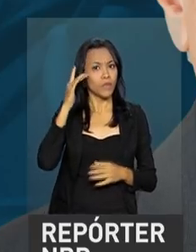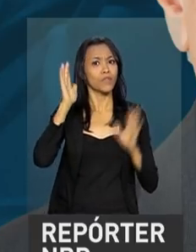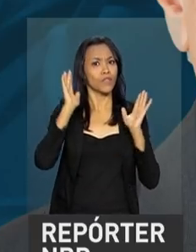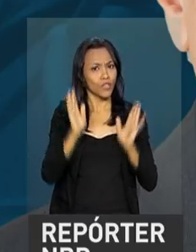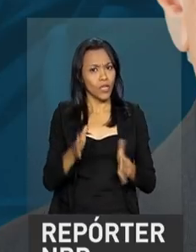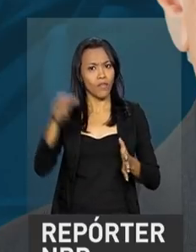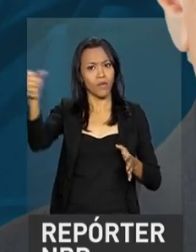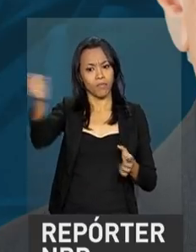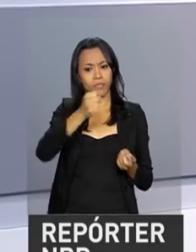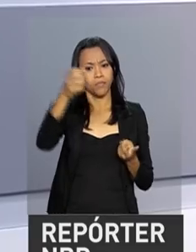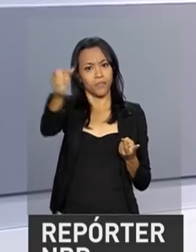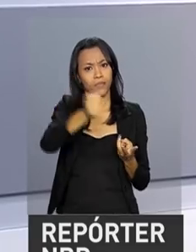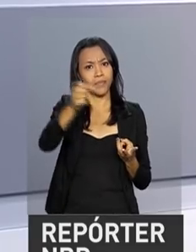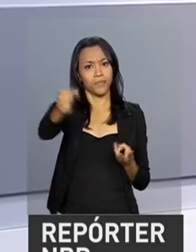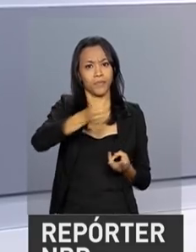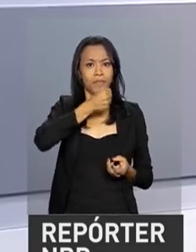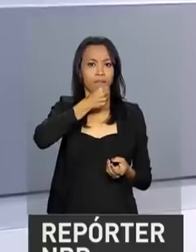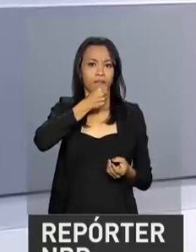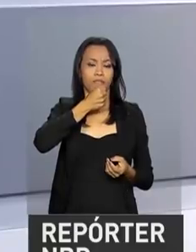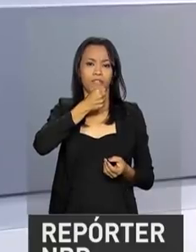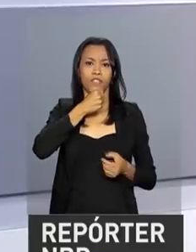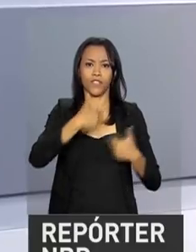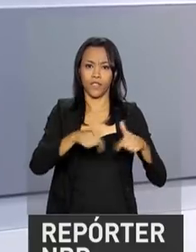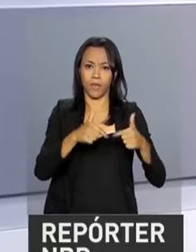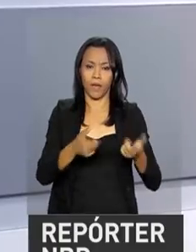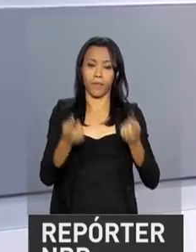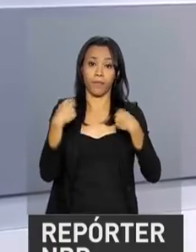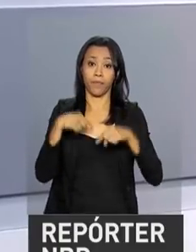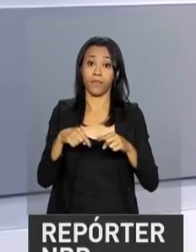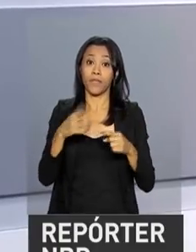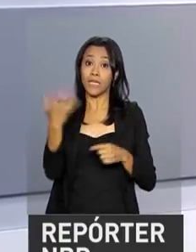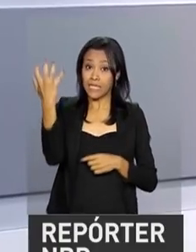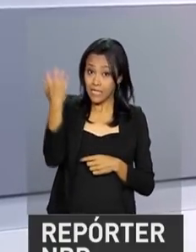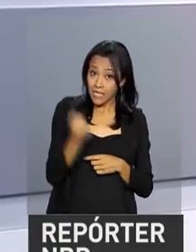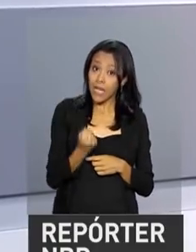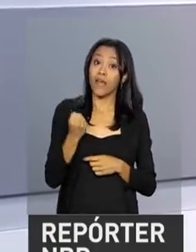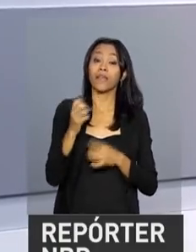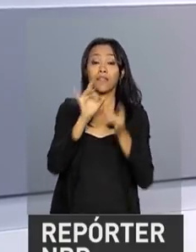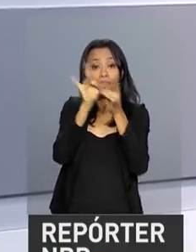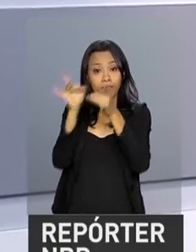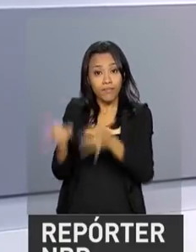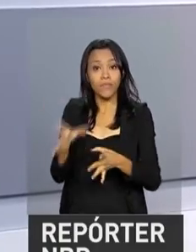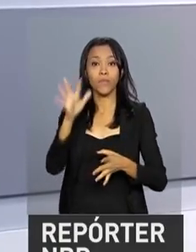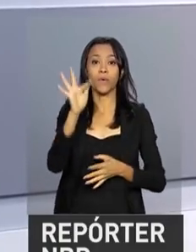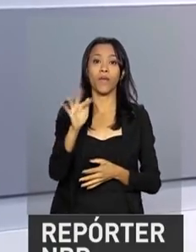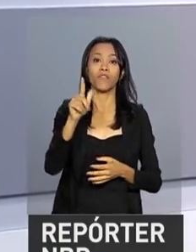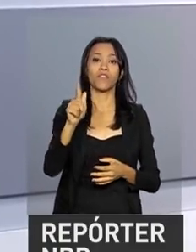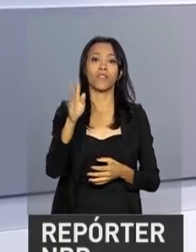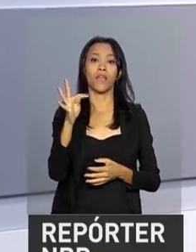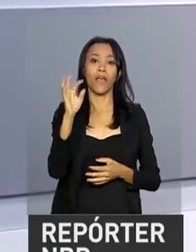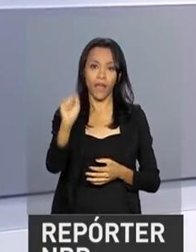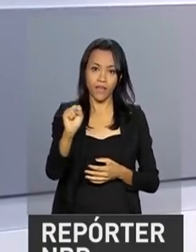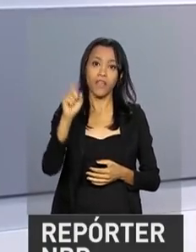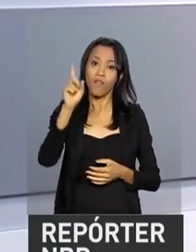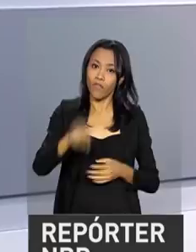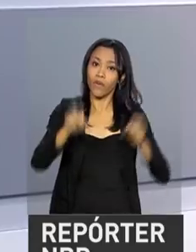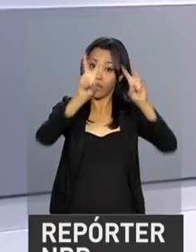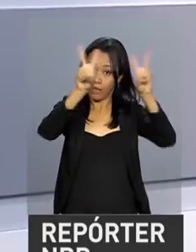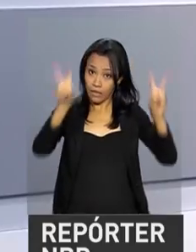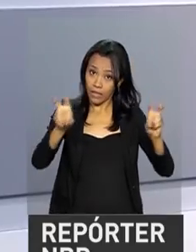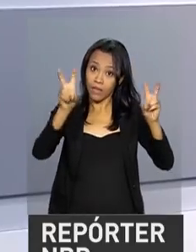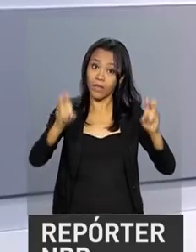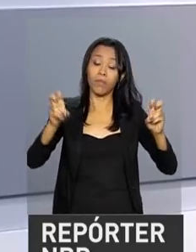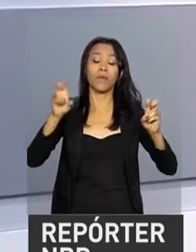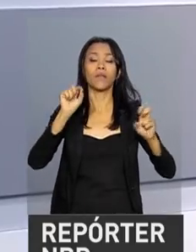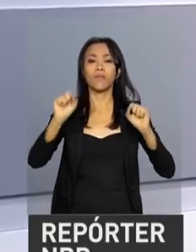entrevistas de trabalho o saque das contas inativas também foi assunto da conversa do presidente com a voz do brasil para